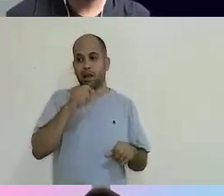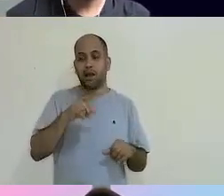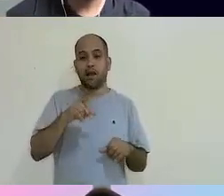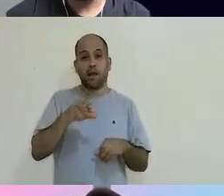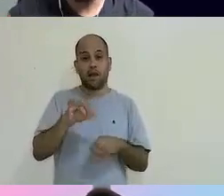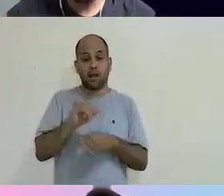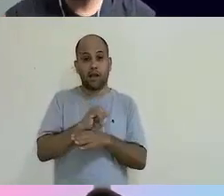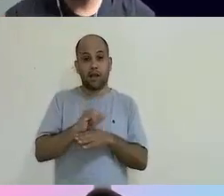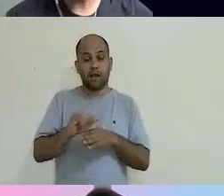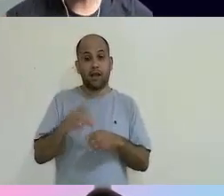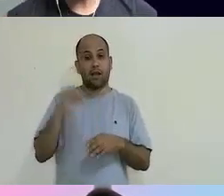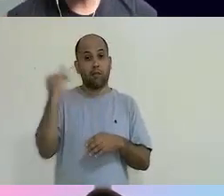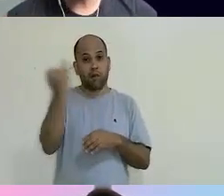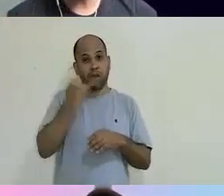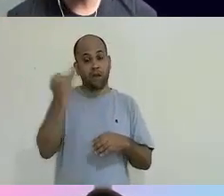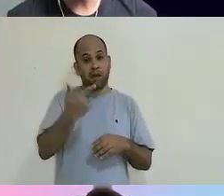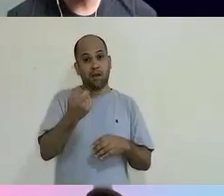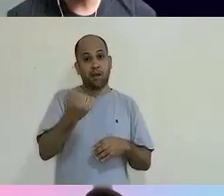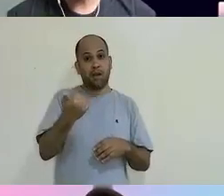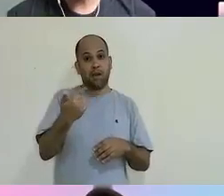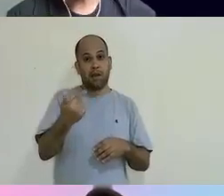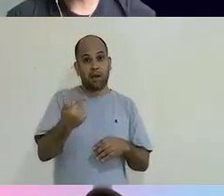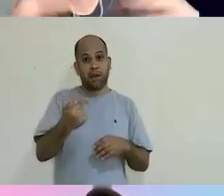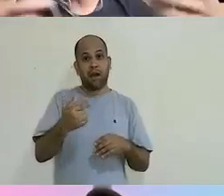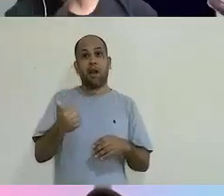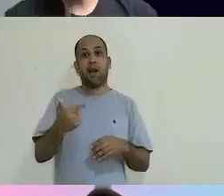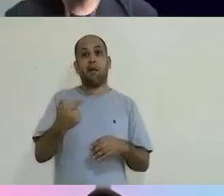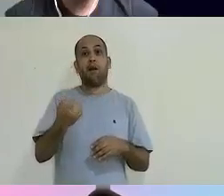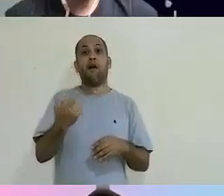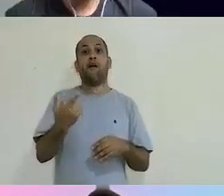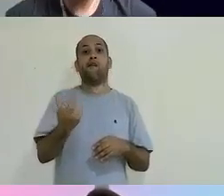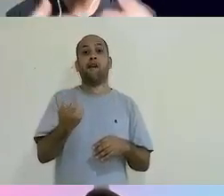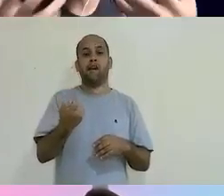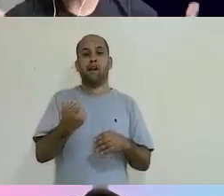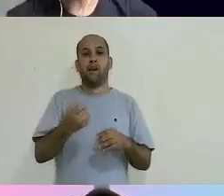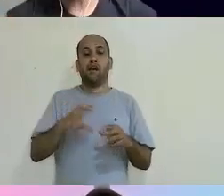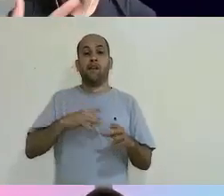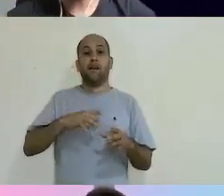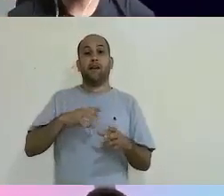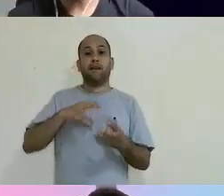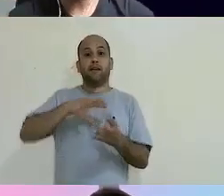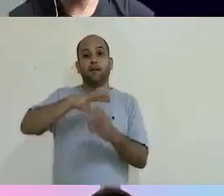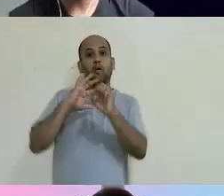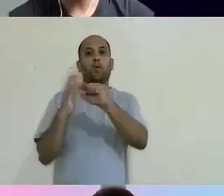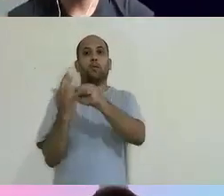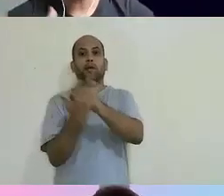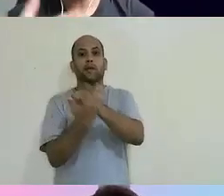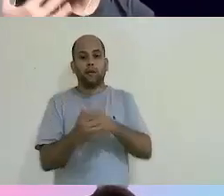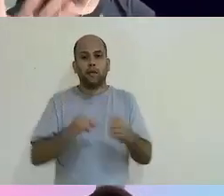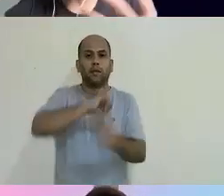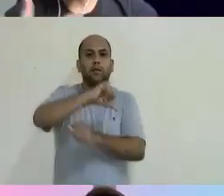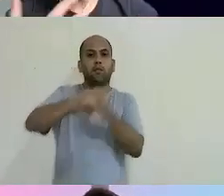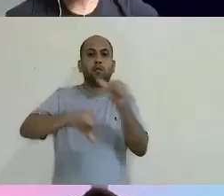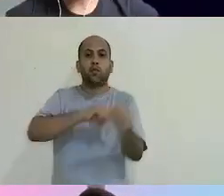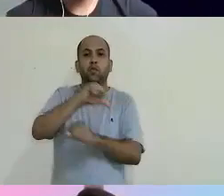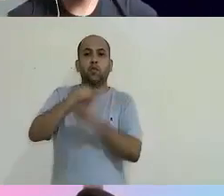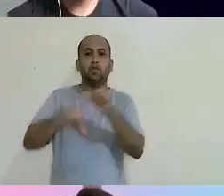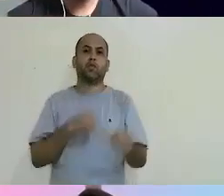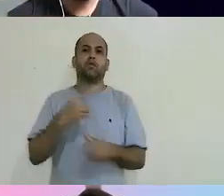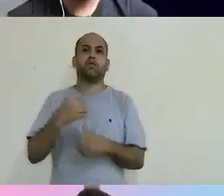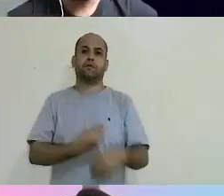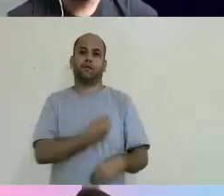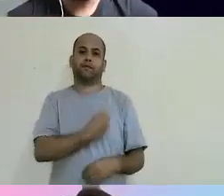mim em 2017, mas em 2020, quando veio uma pandemia que mudou completamente todos os processos seletivos, e a gente teve